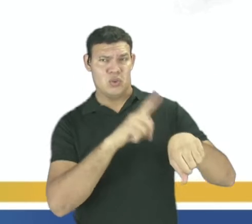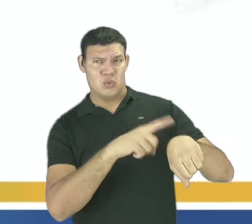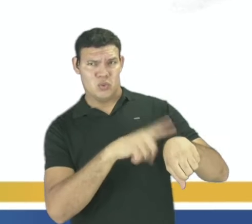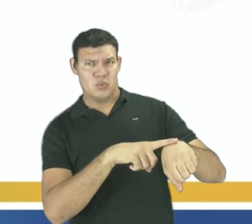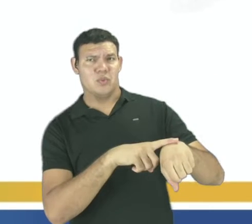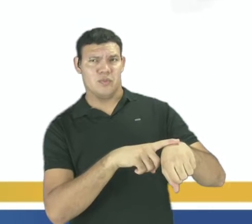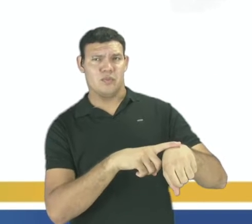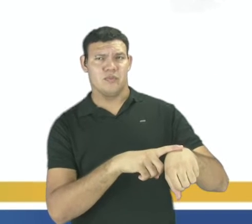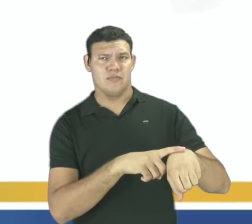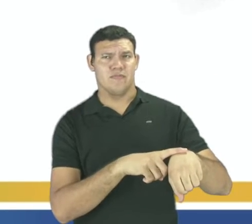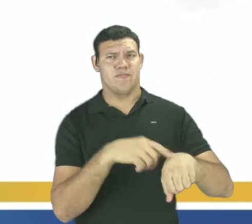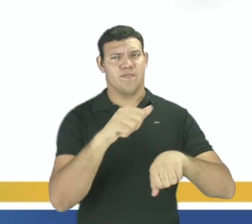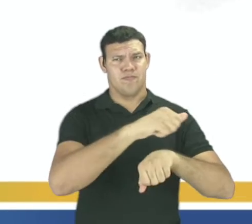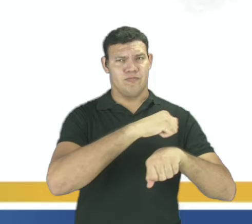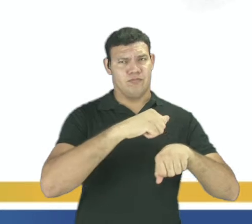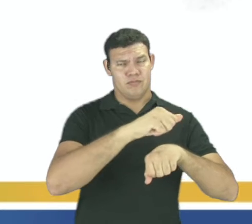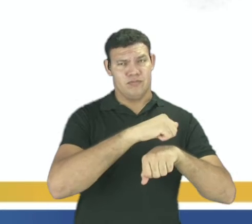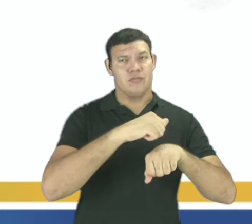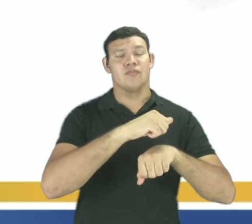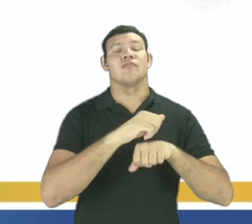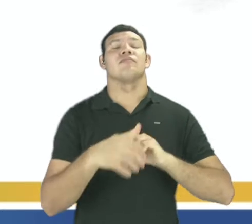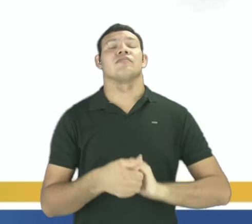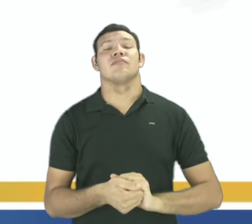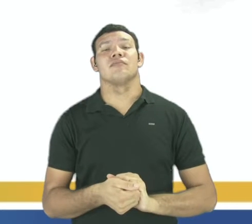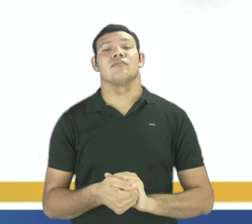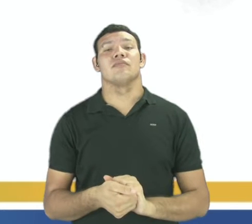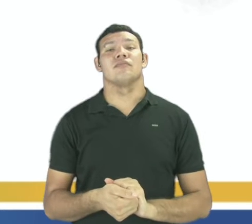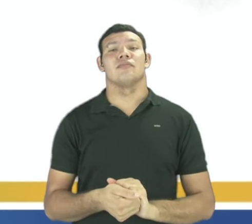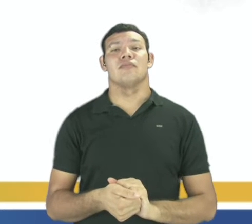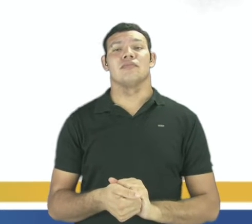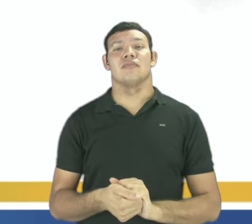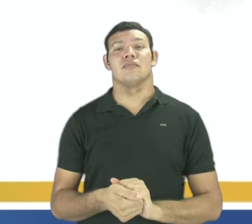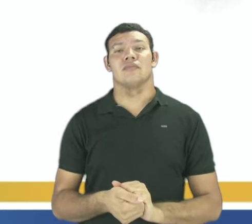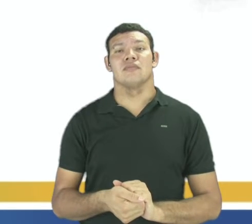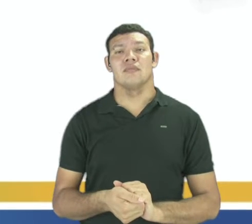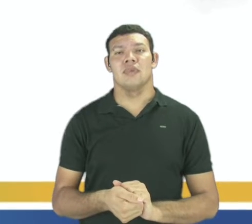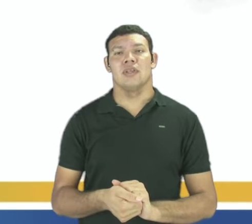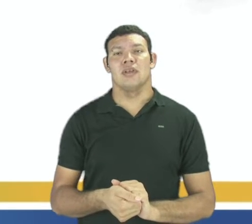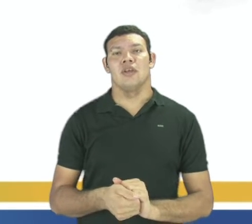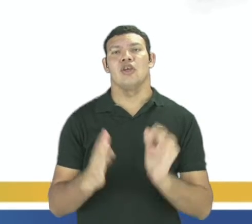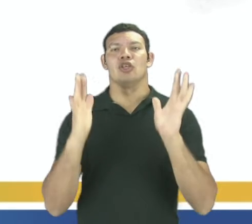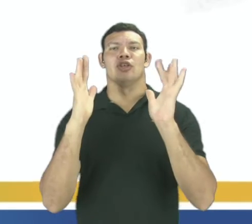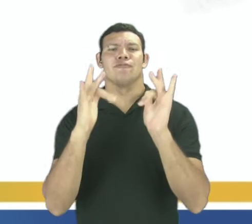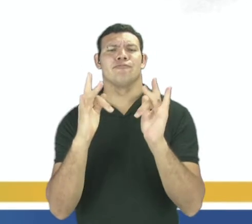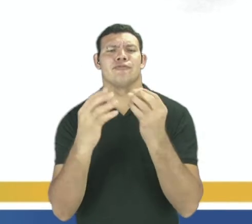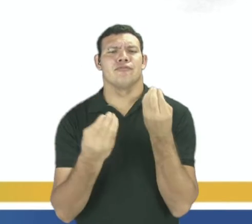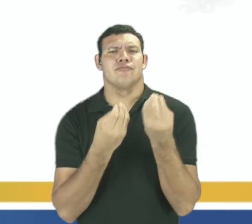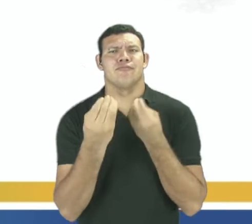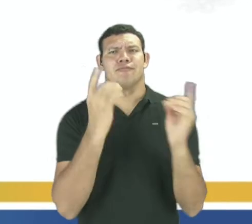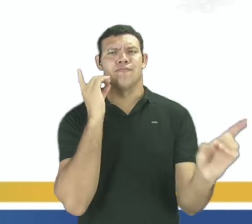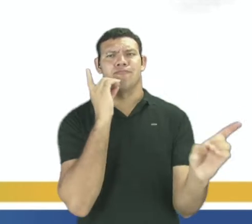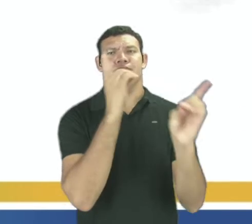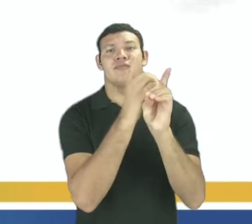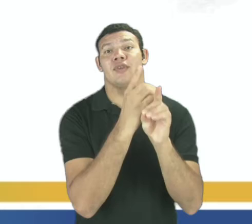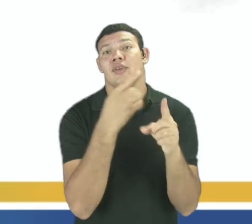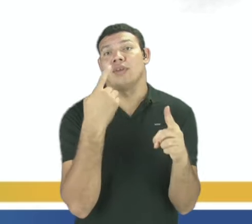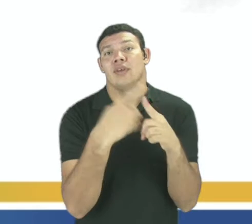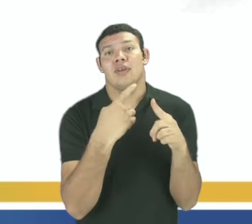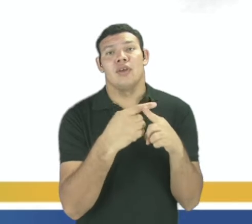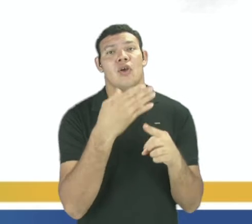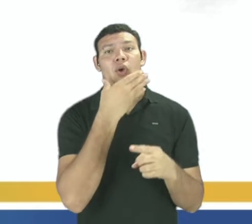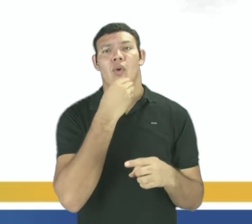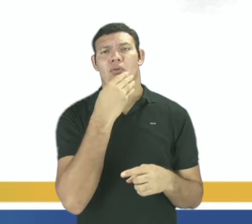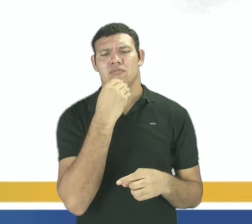temporais, advérbios e locuções adverbiais de tempo, o casal não poderia se encontrar, pois Felipe não